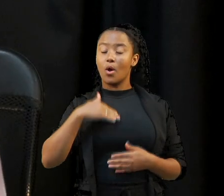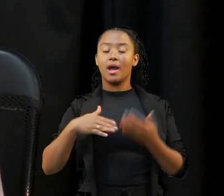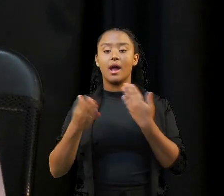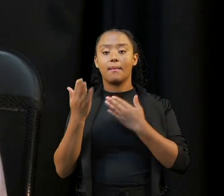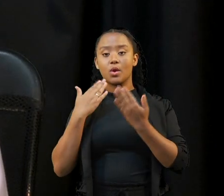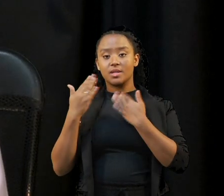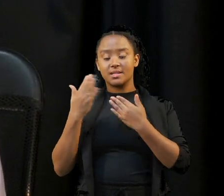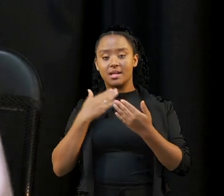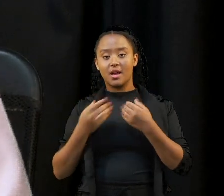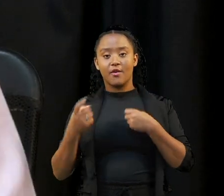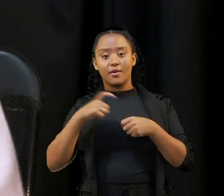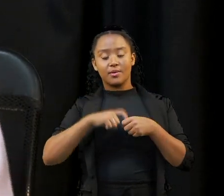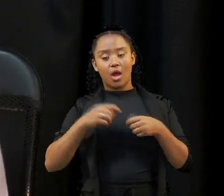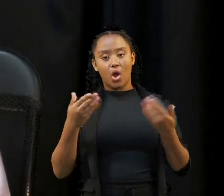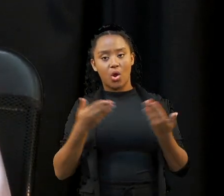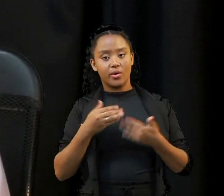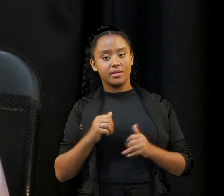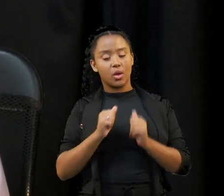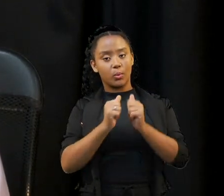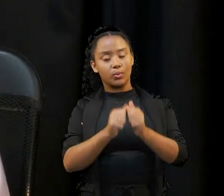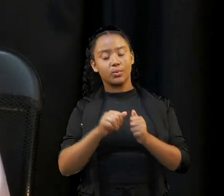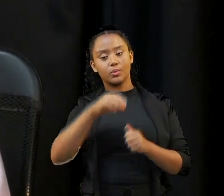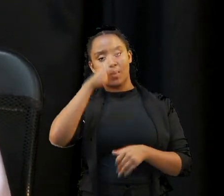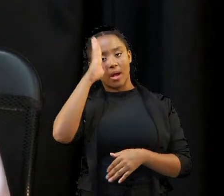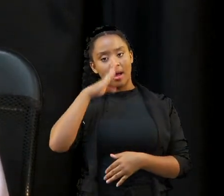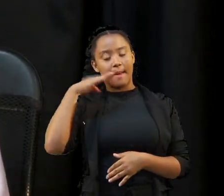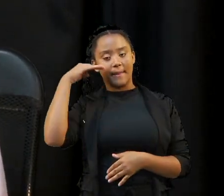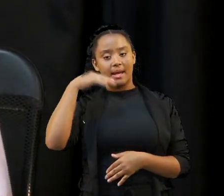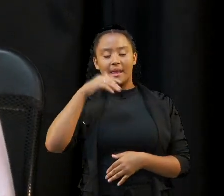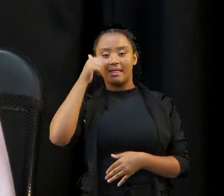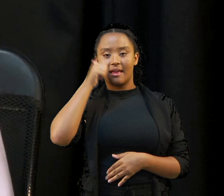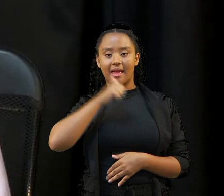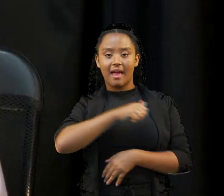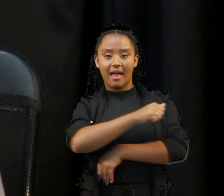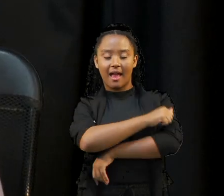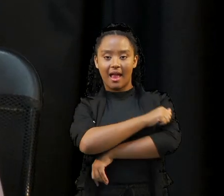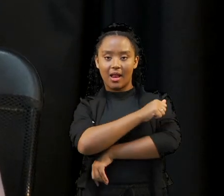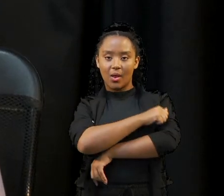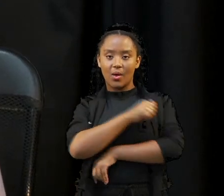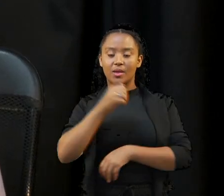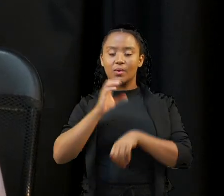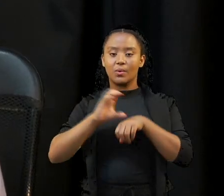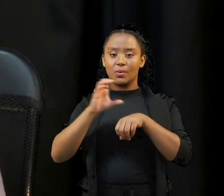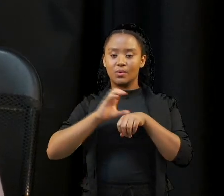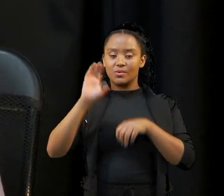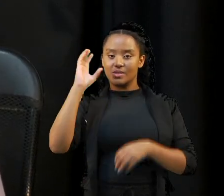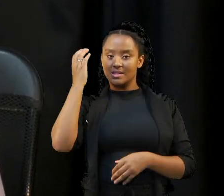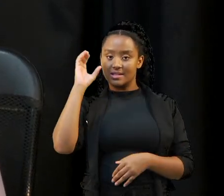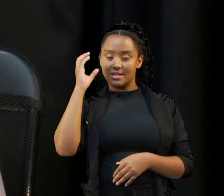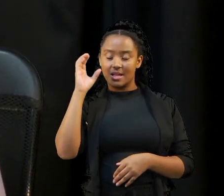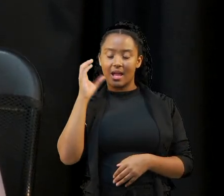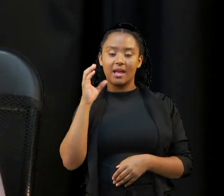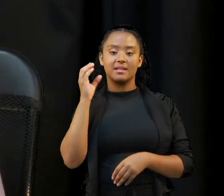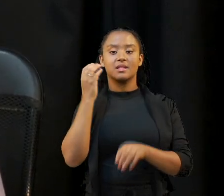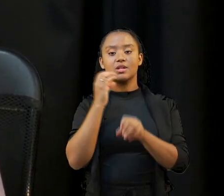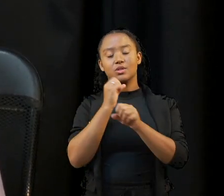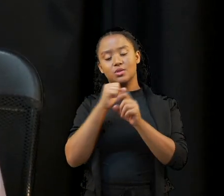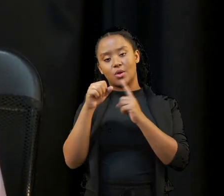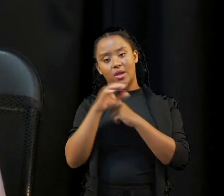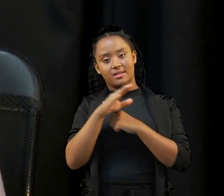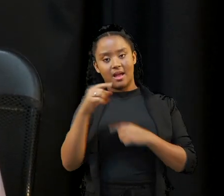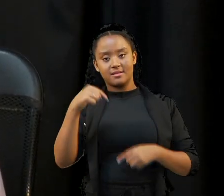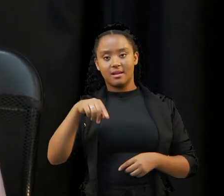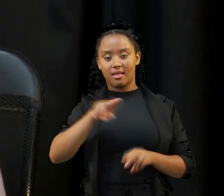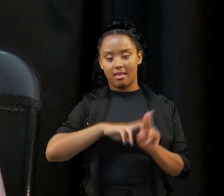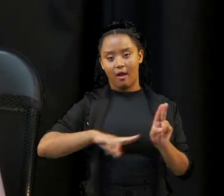Bora prosear, tá de volta. Estamos aqui hoje com a Brena, que é aluna, é discente do curso de